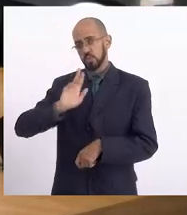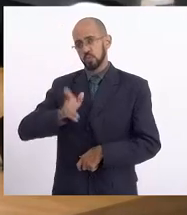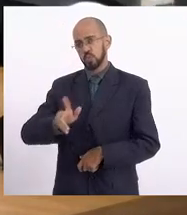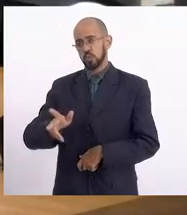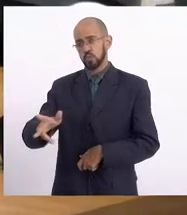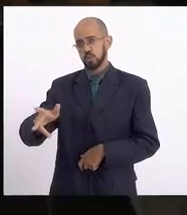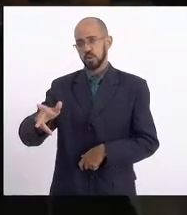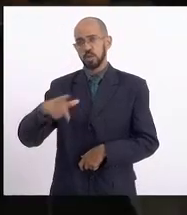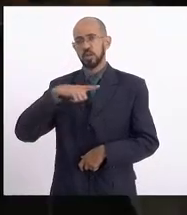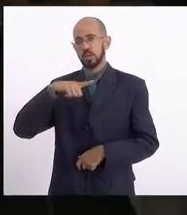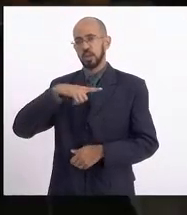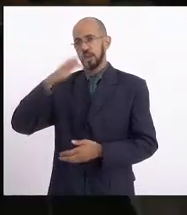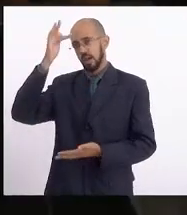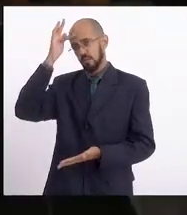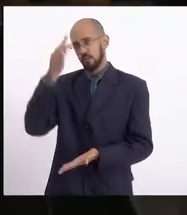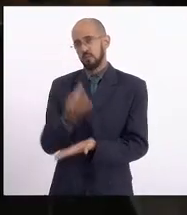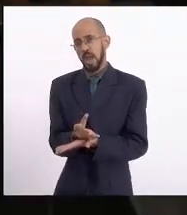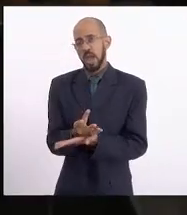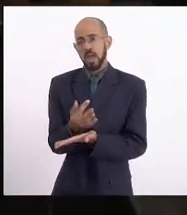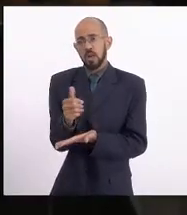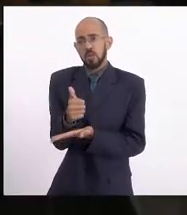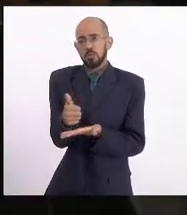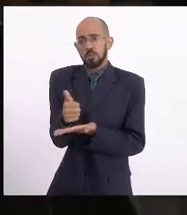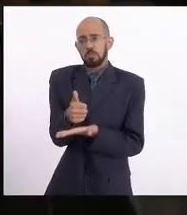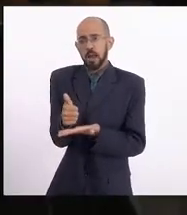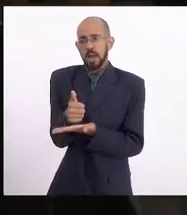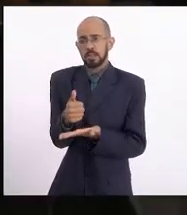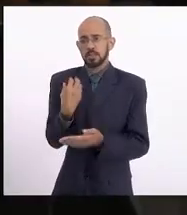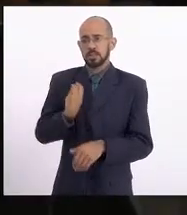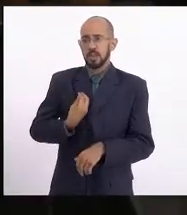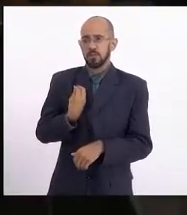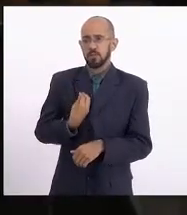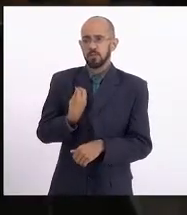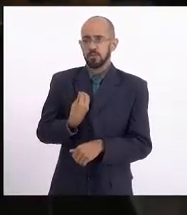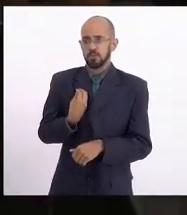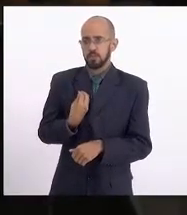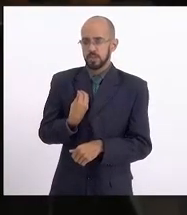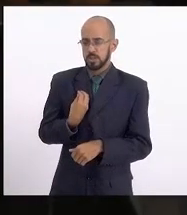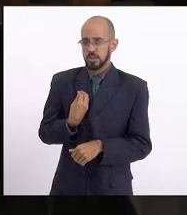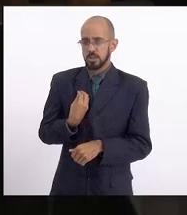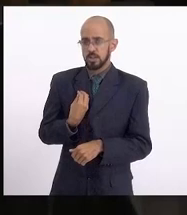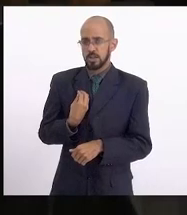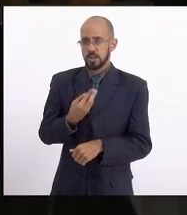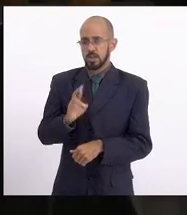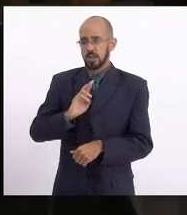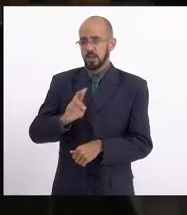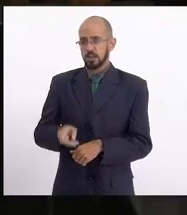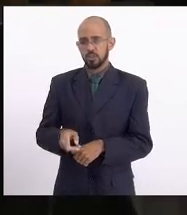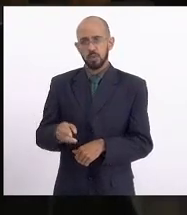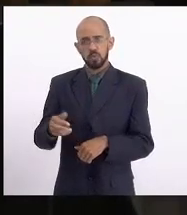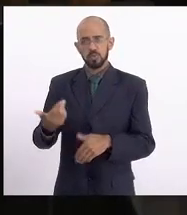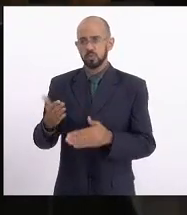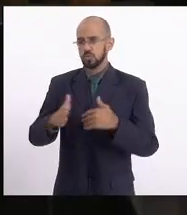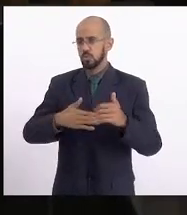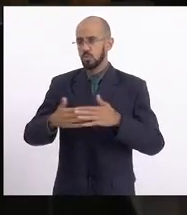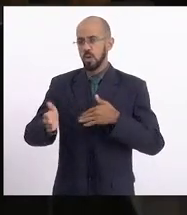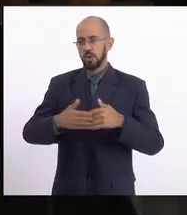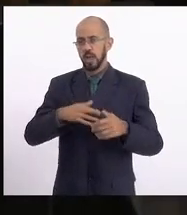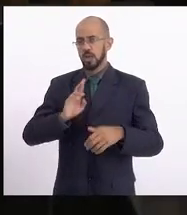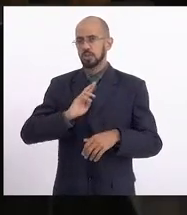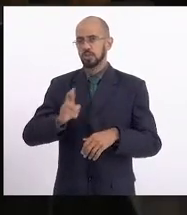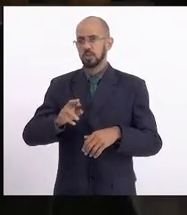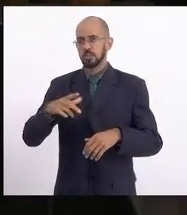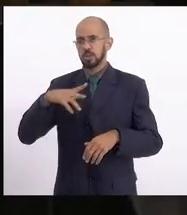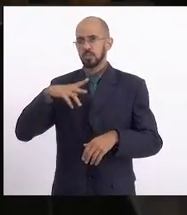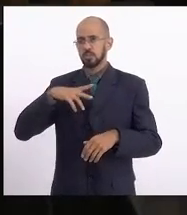fé como a base da sua vida religiosa, independente do credo. Eu,